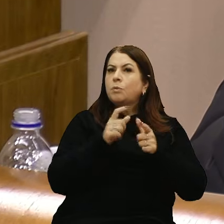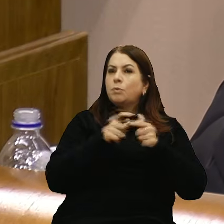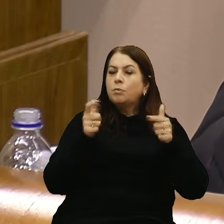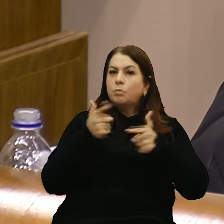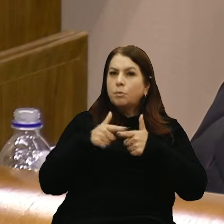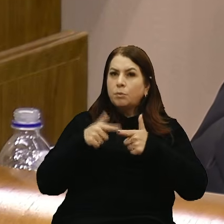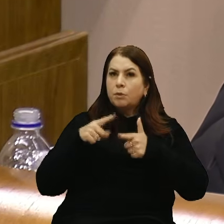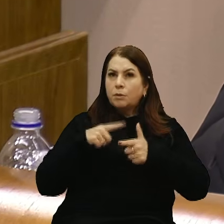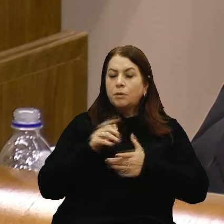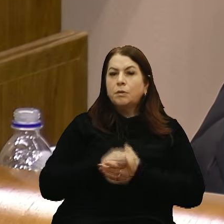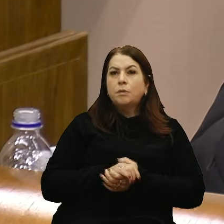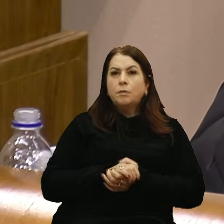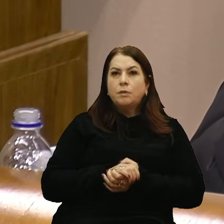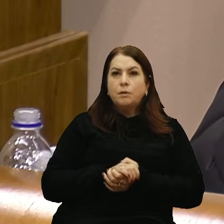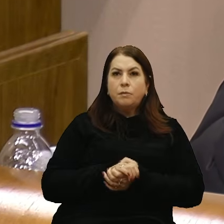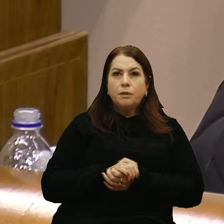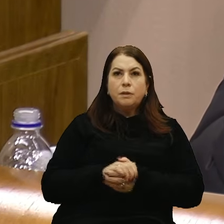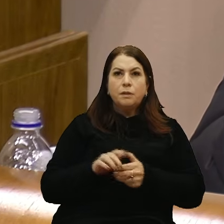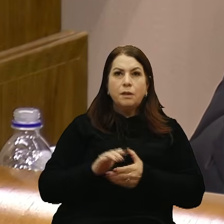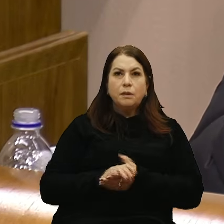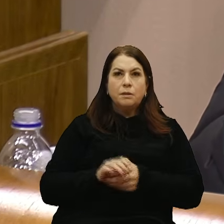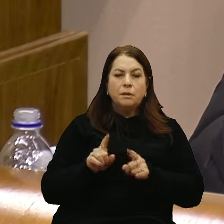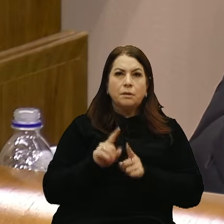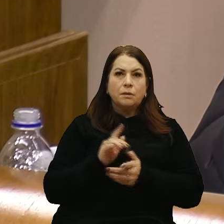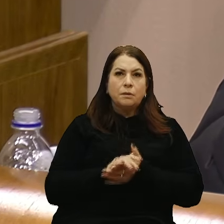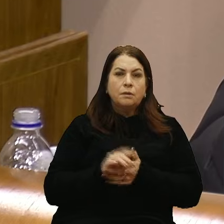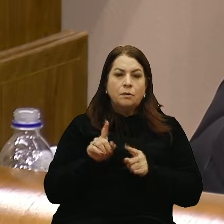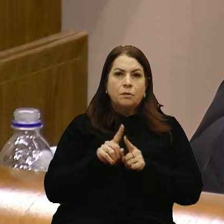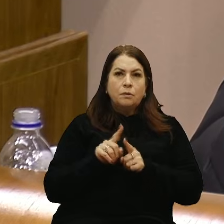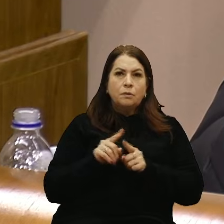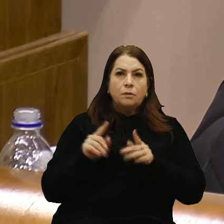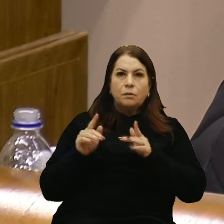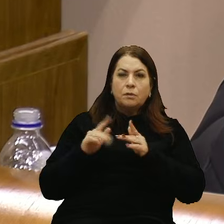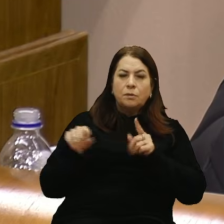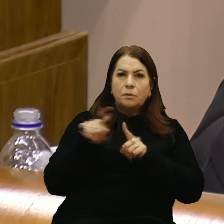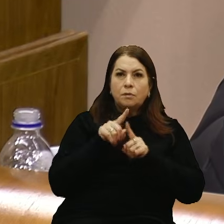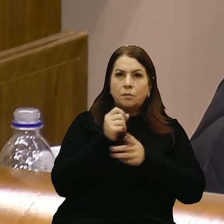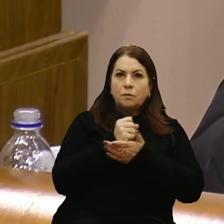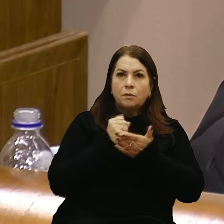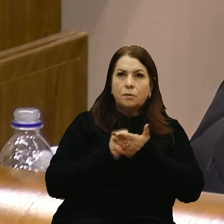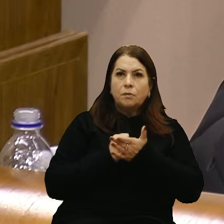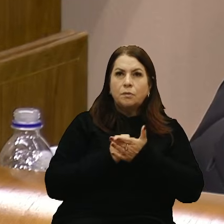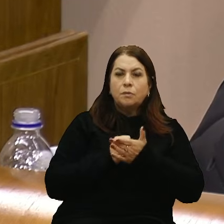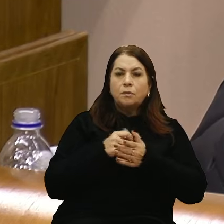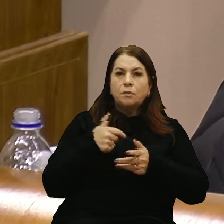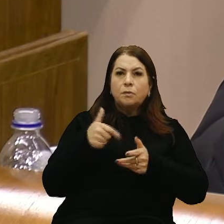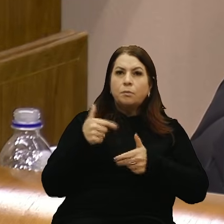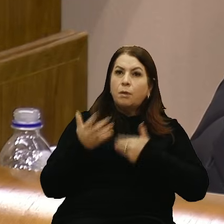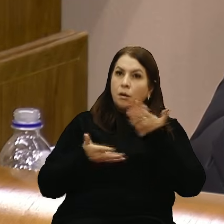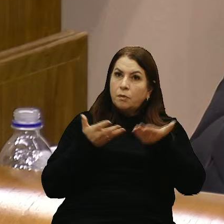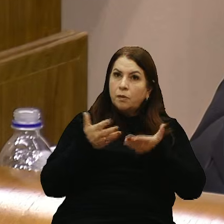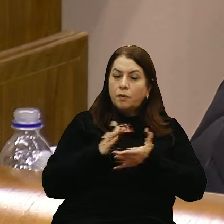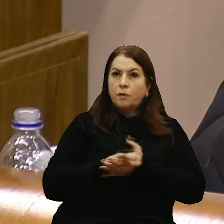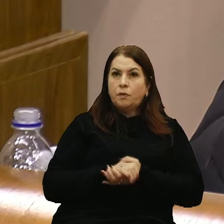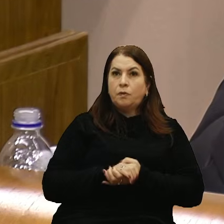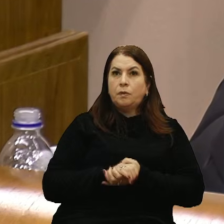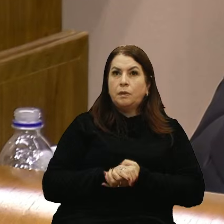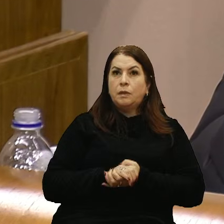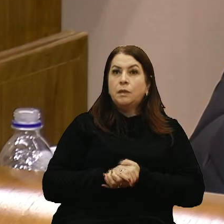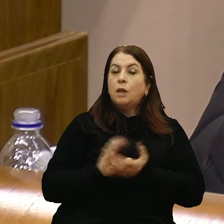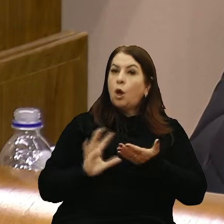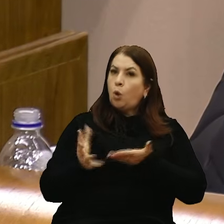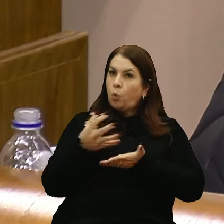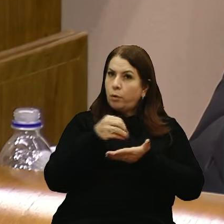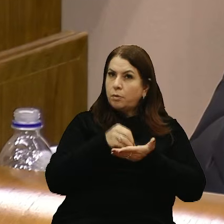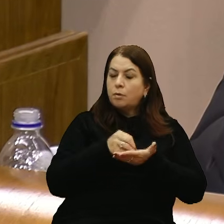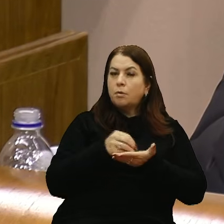que nós temos é que nossos contratos, 90% são de prestação de serviço, e a